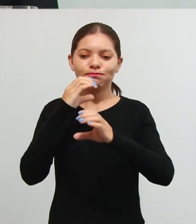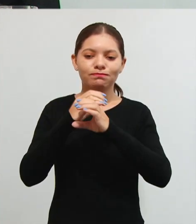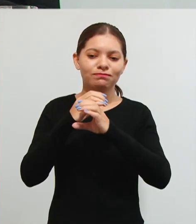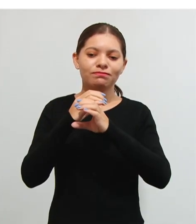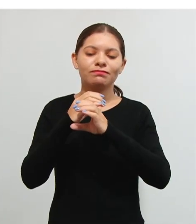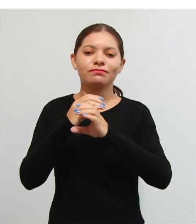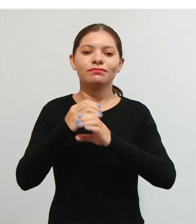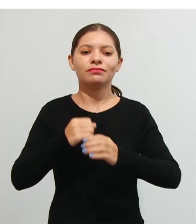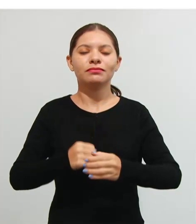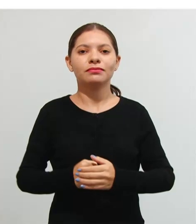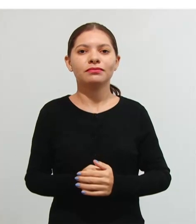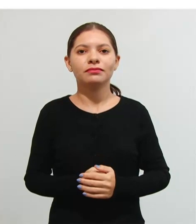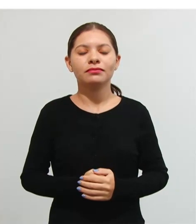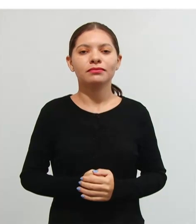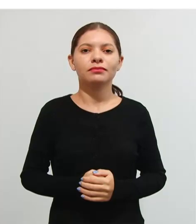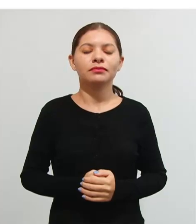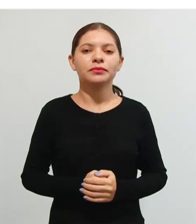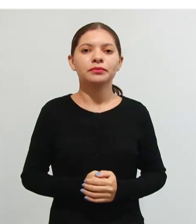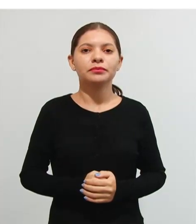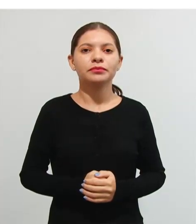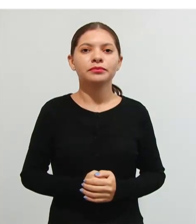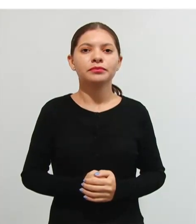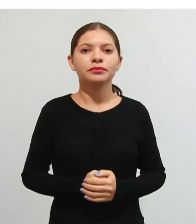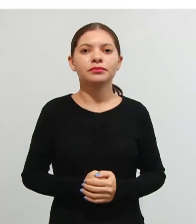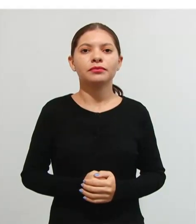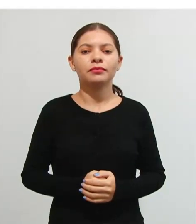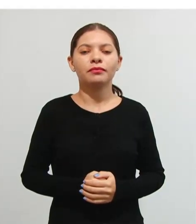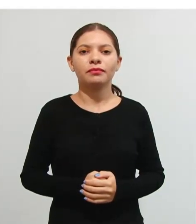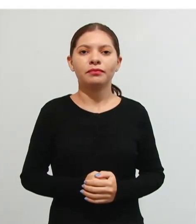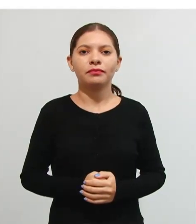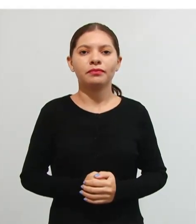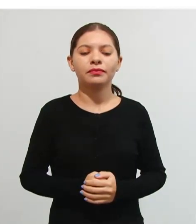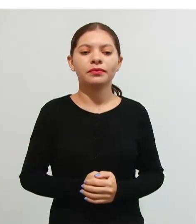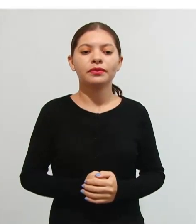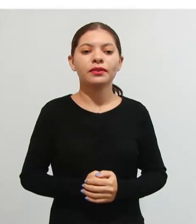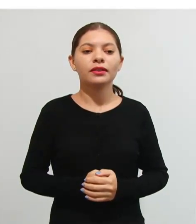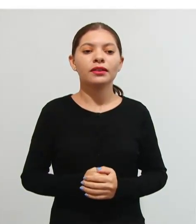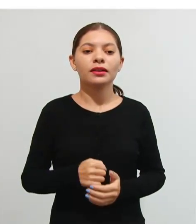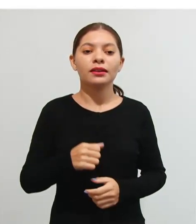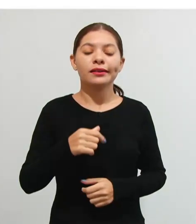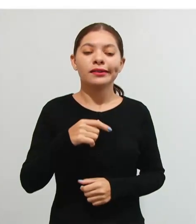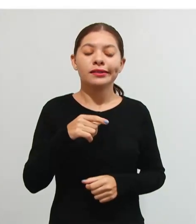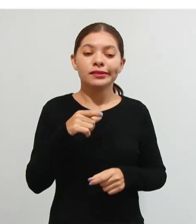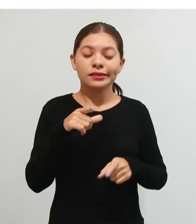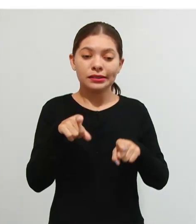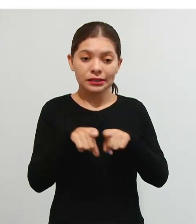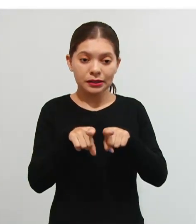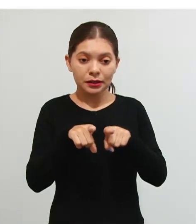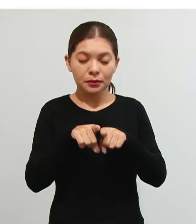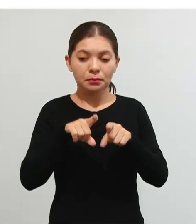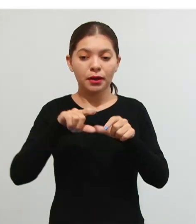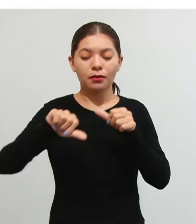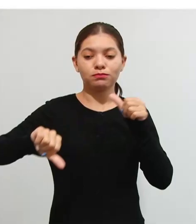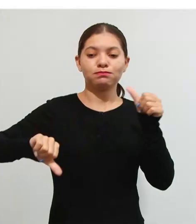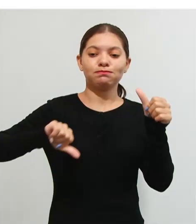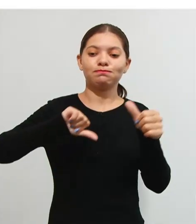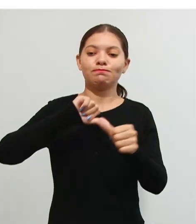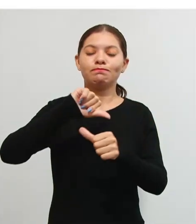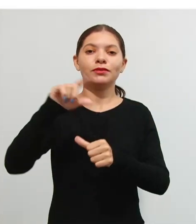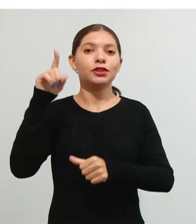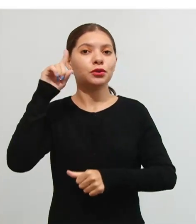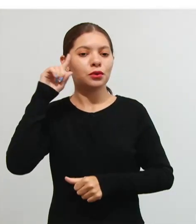comunicação efetiva. Resistente à mudança de rotina, preferência por